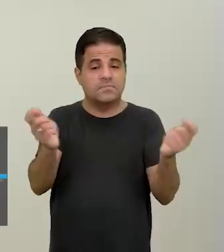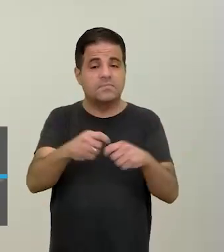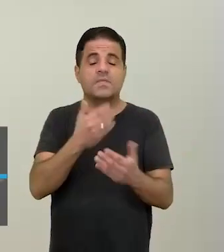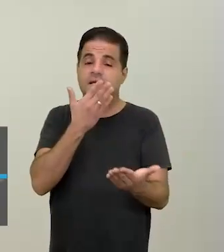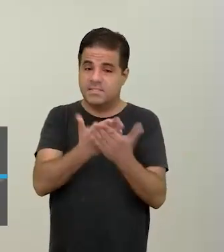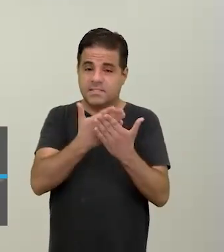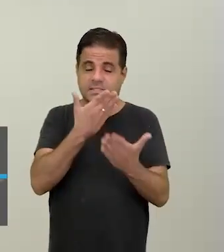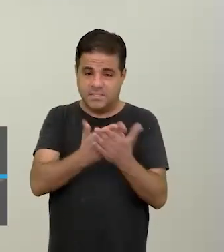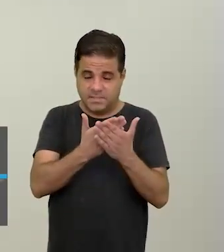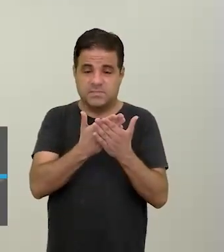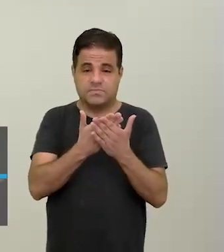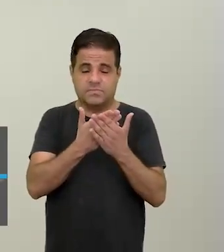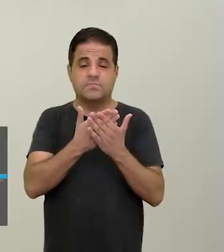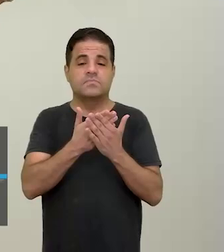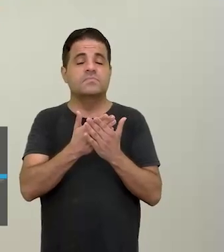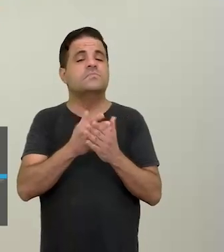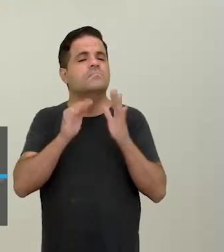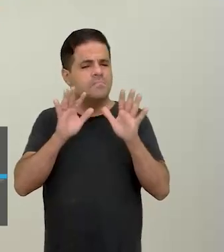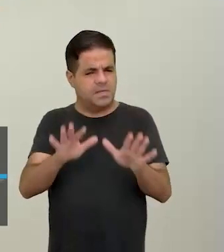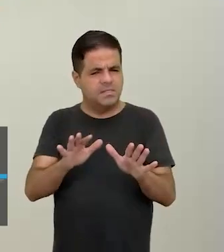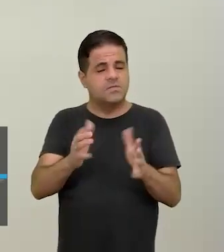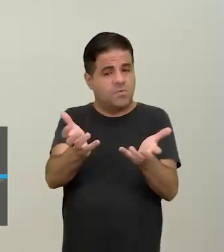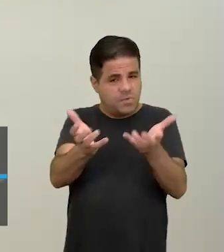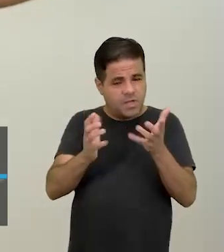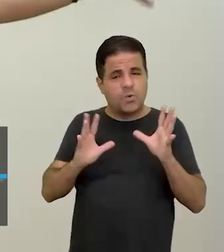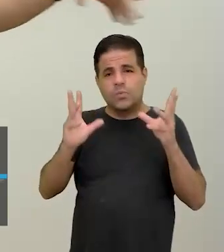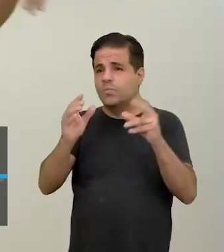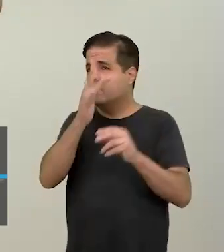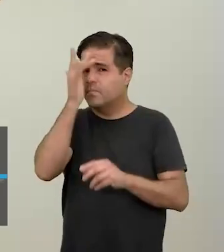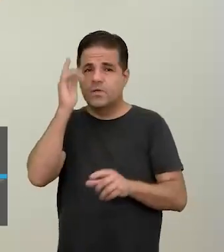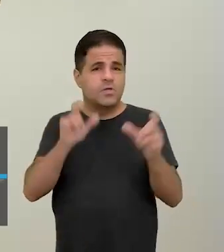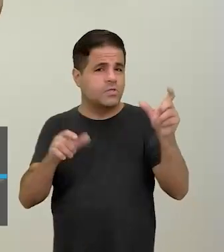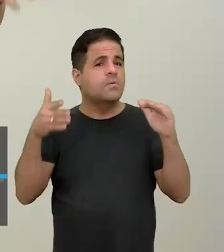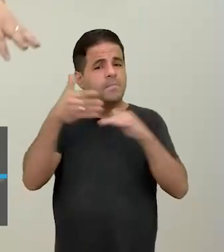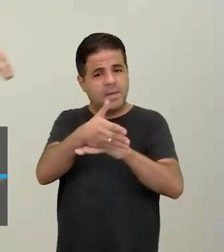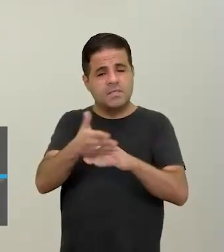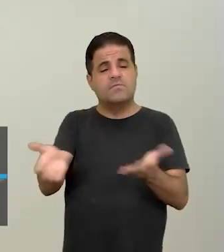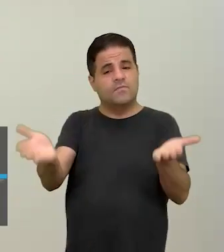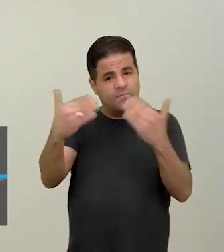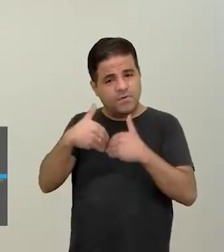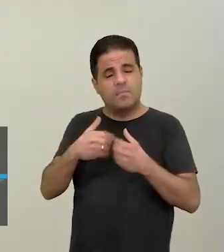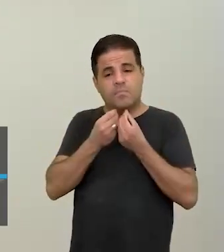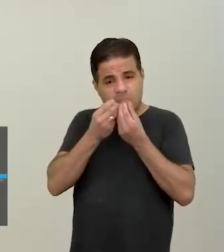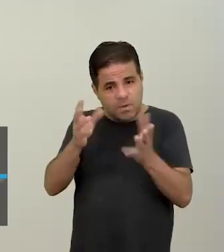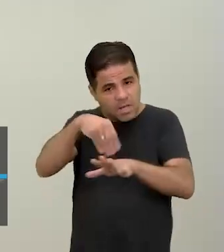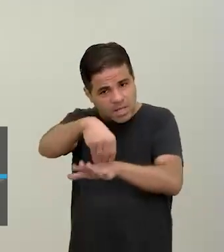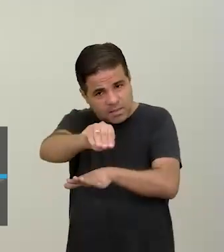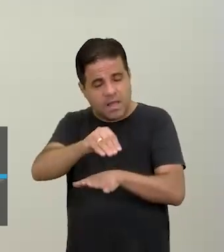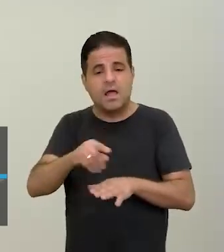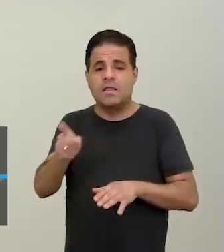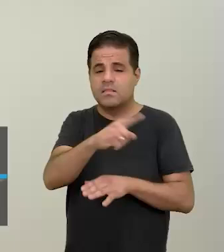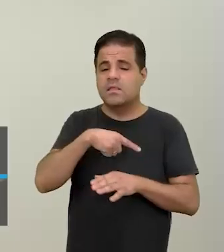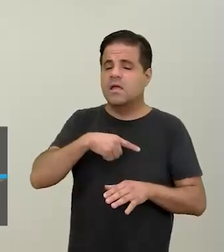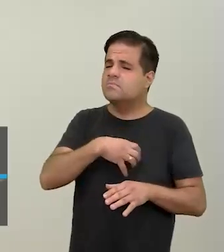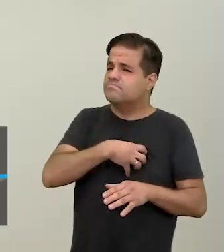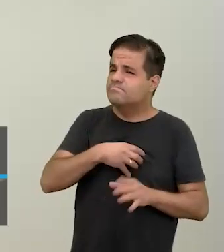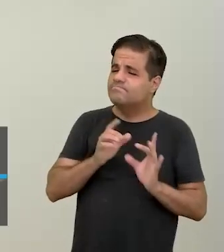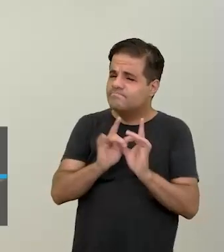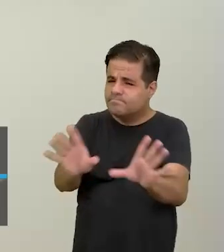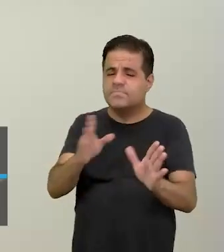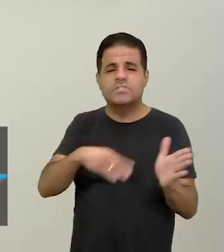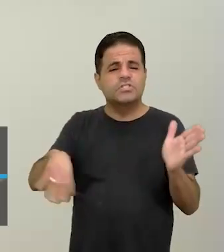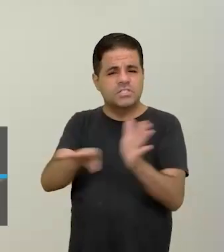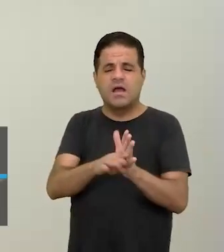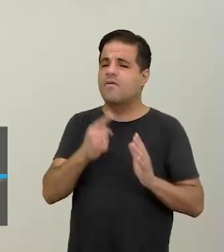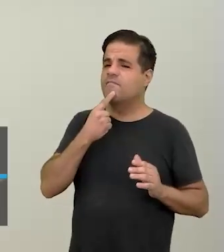essa aula é minha, mas, olha, eu quero que todo mundo participe, eu quero que todo mundo dê pitaco, eu quero que todo mundo aqui se sinta livre para